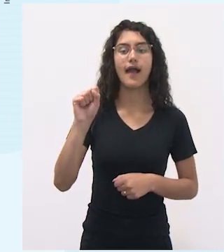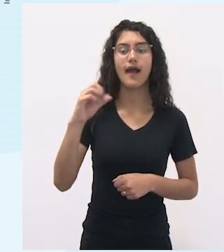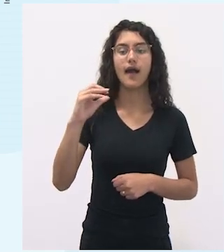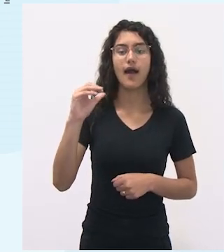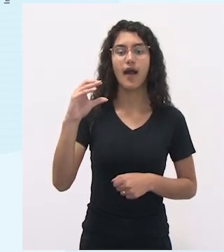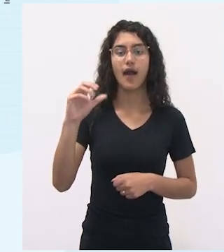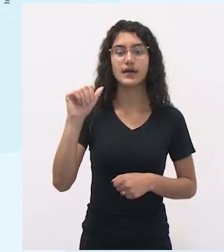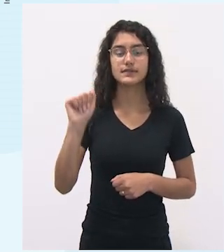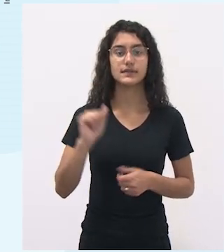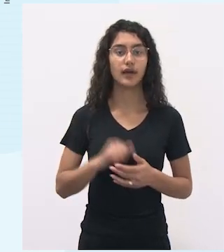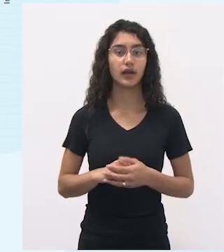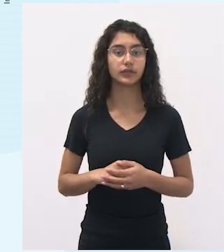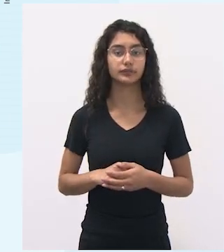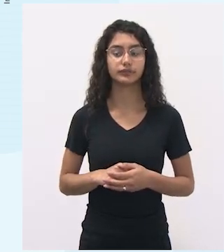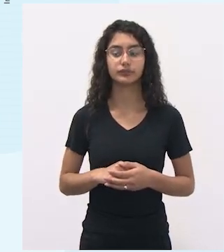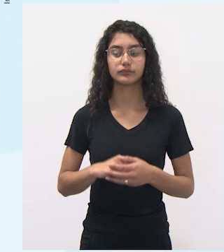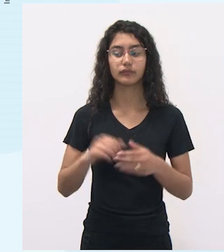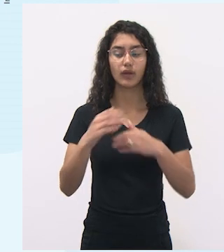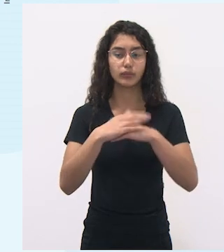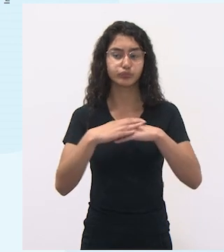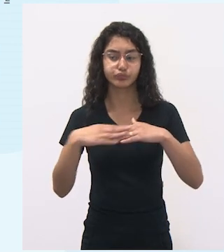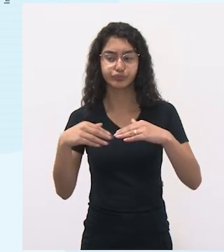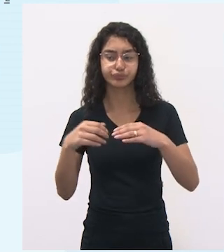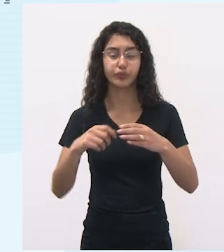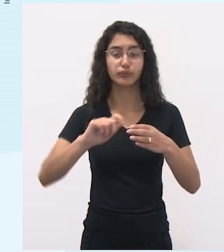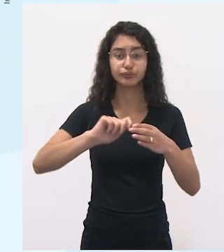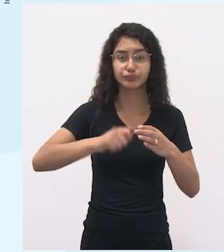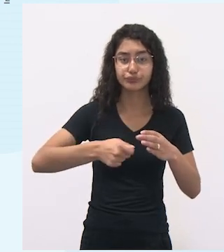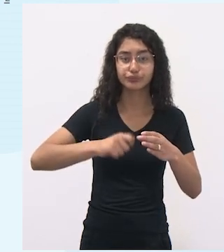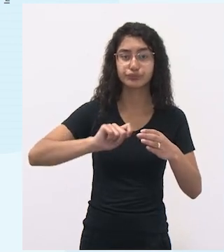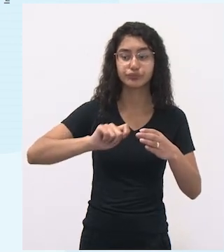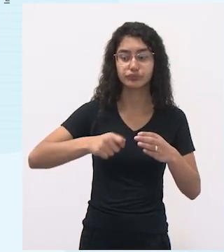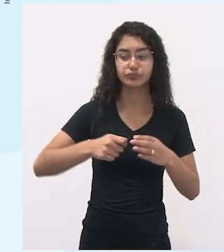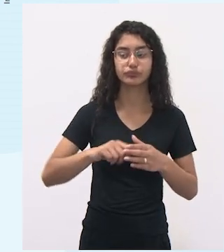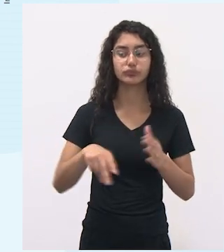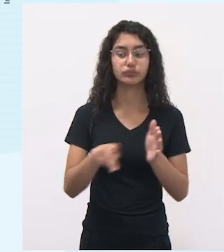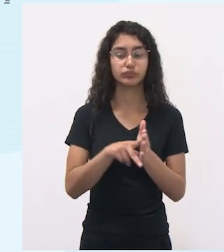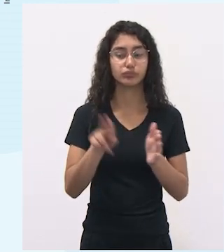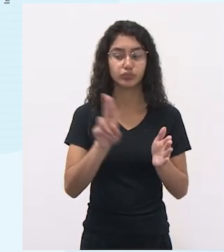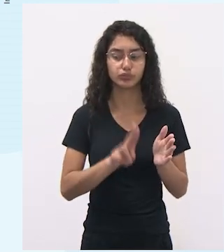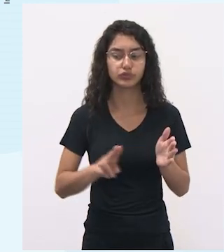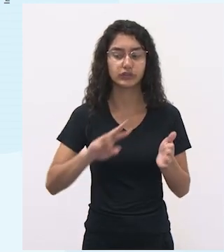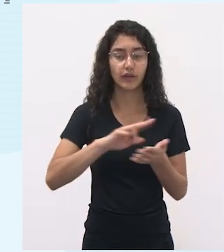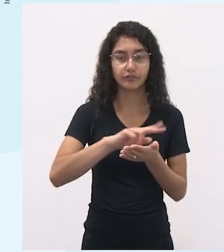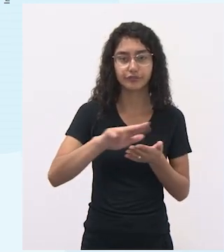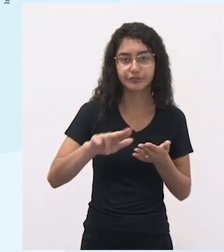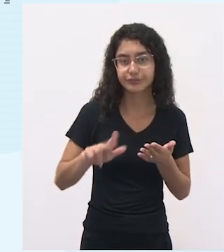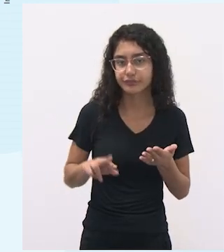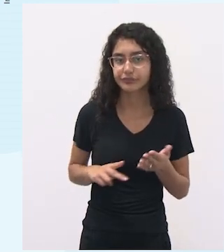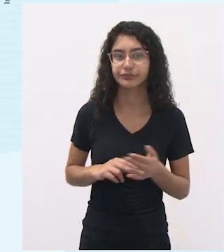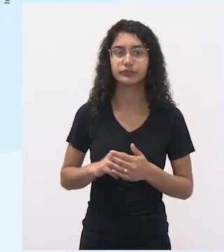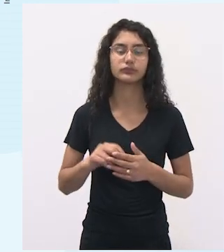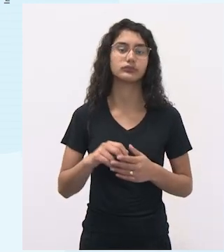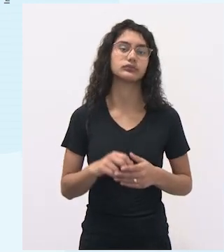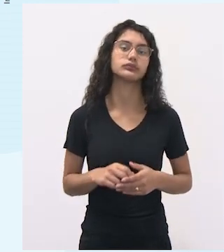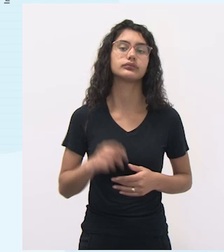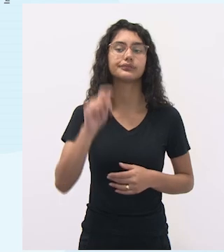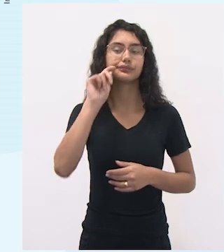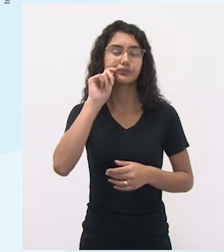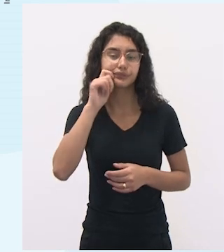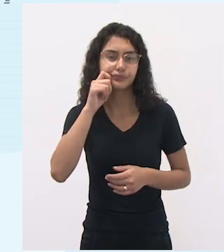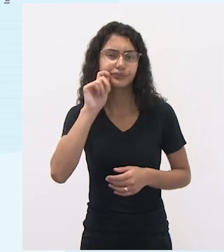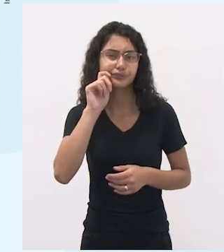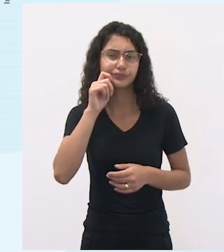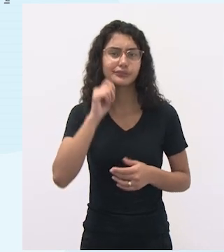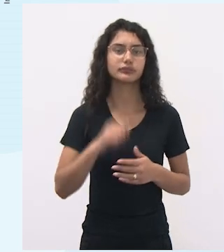o sumo, eu posso usar o bagaço. Então, quando eu faço uma análise, Quando eu uso o óleo